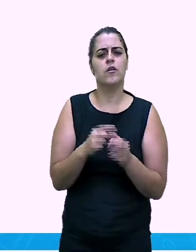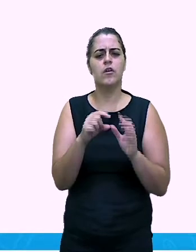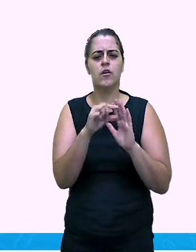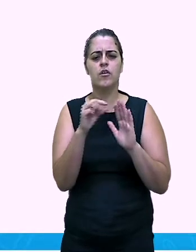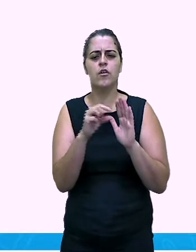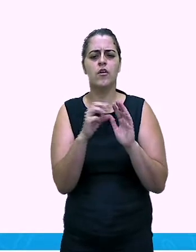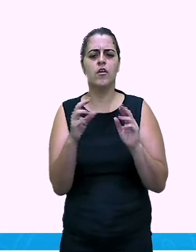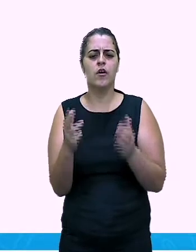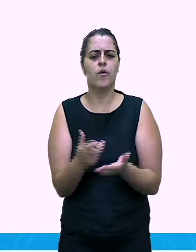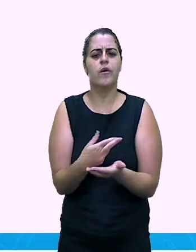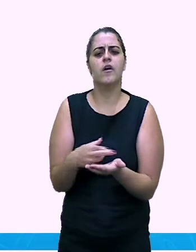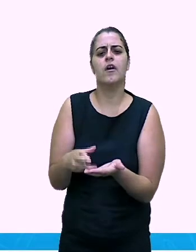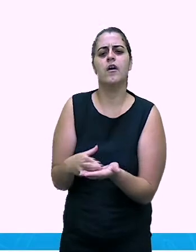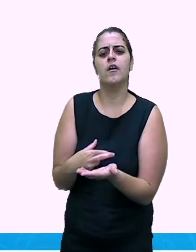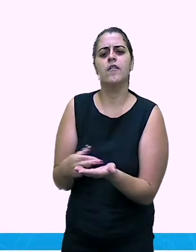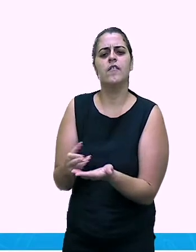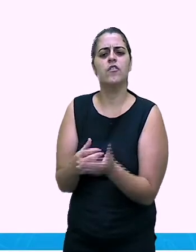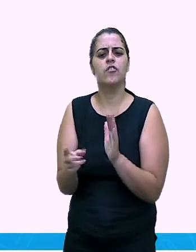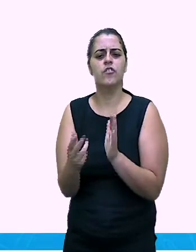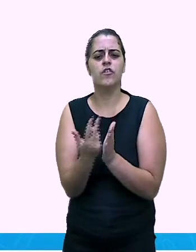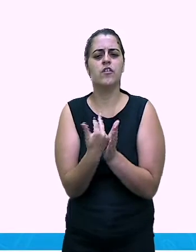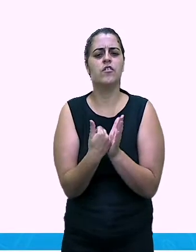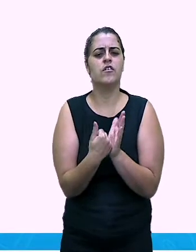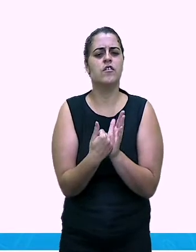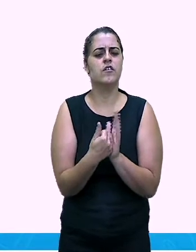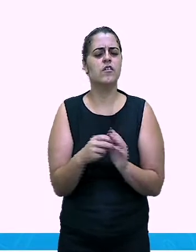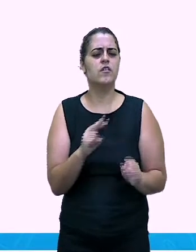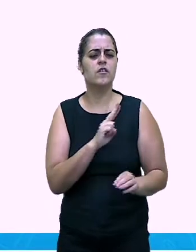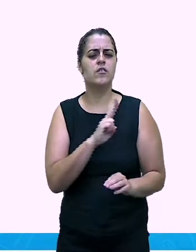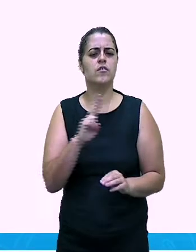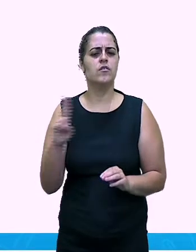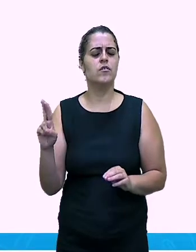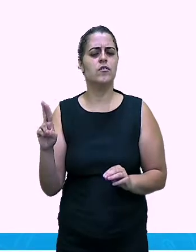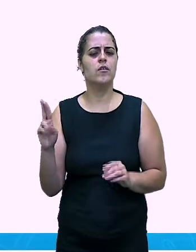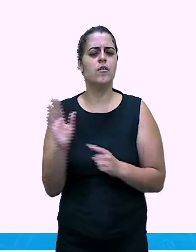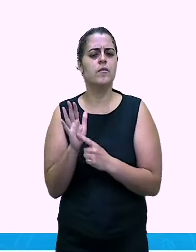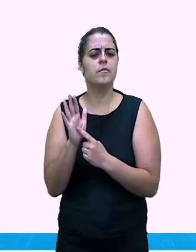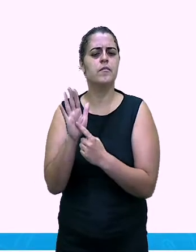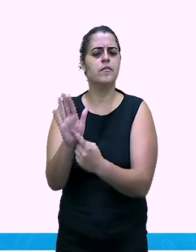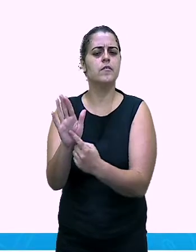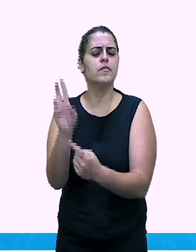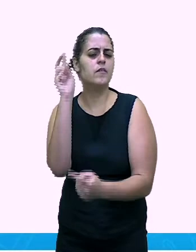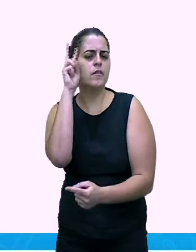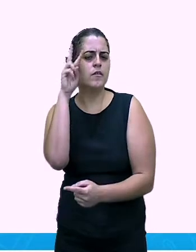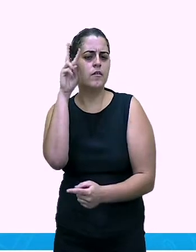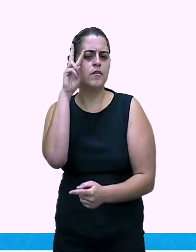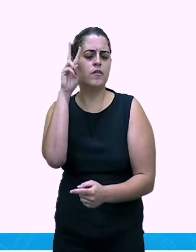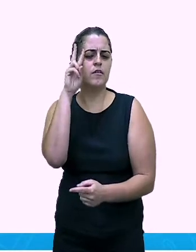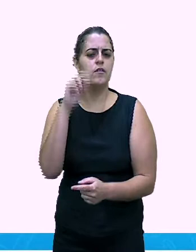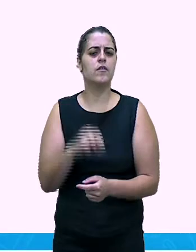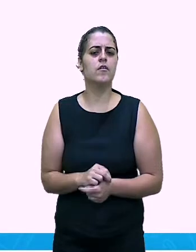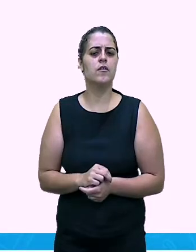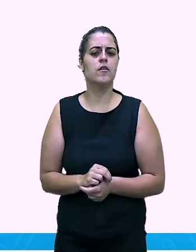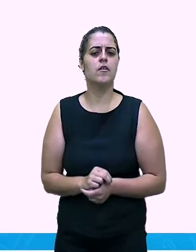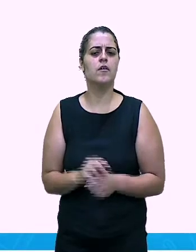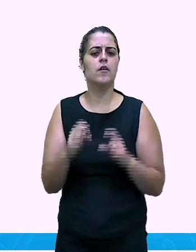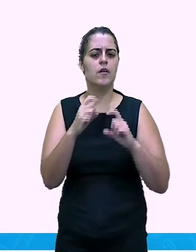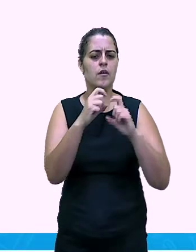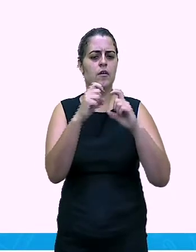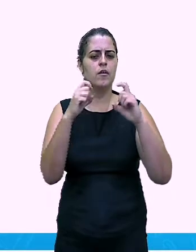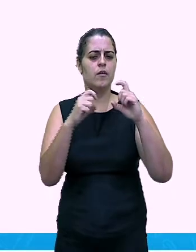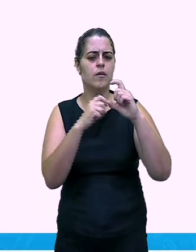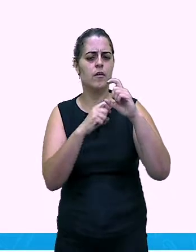tirinhas, revistinhas. Esses nomes dados à história em quadrinhos,